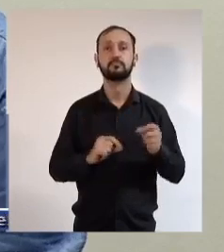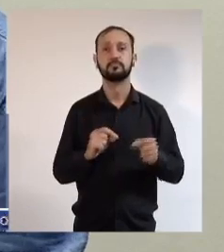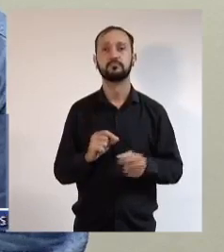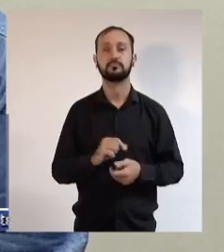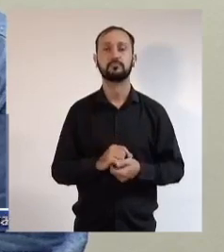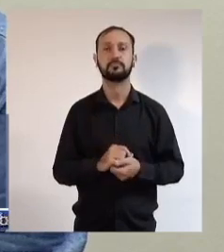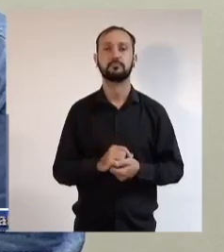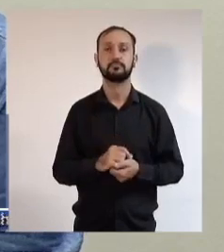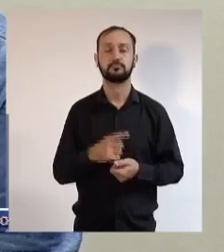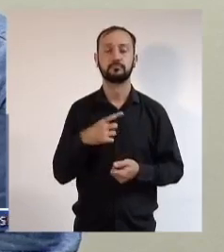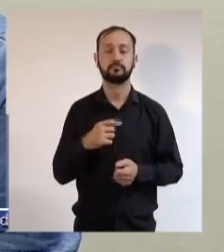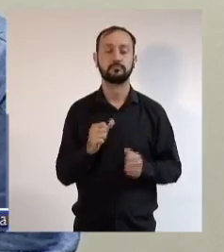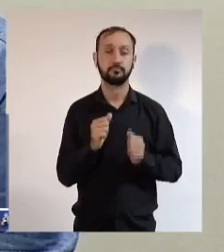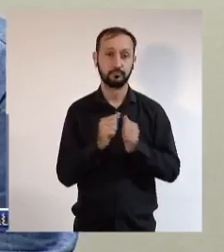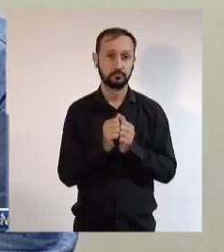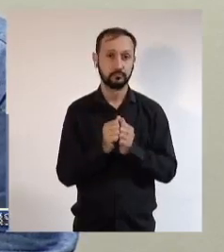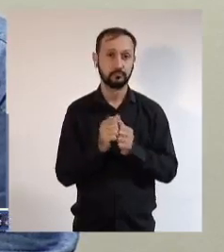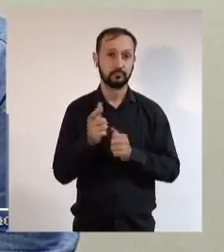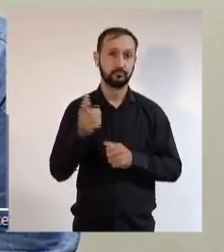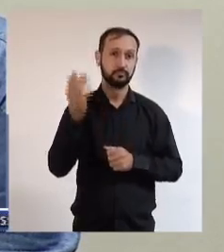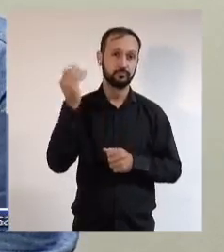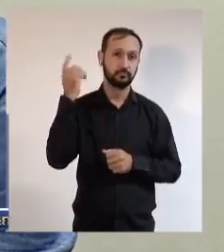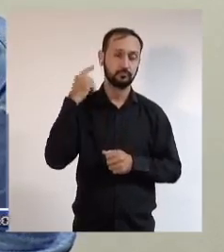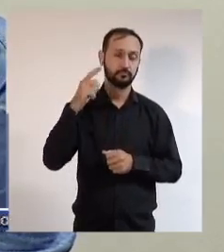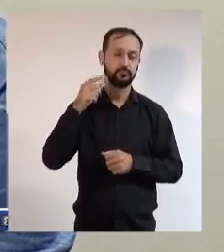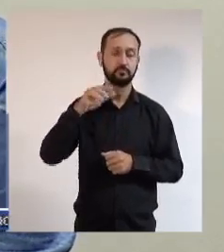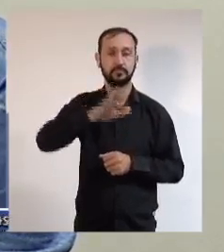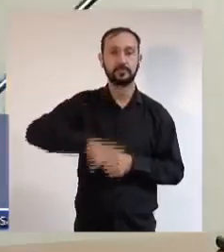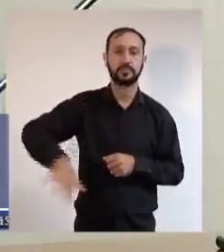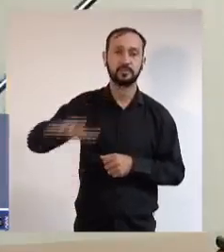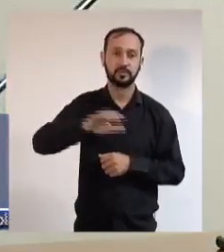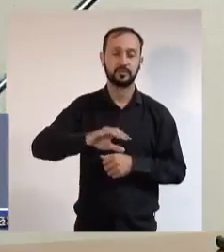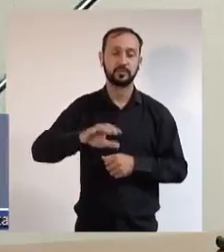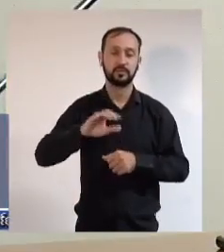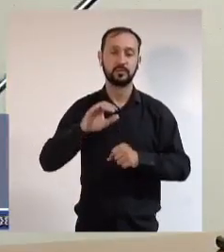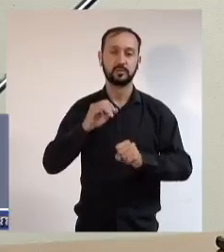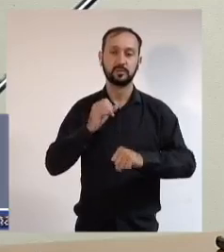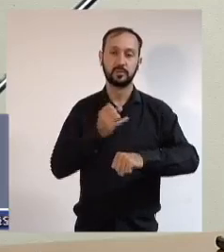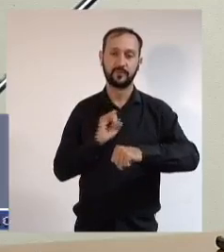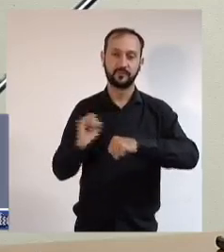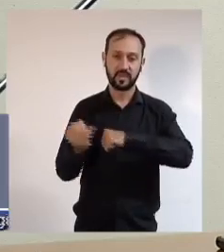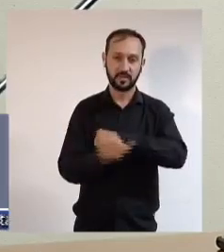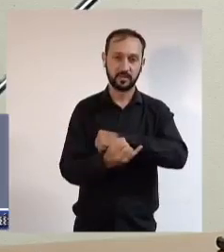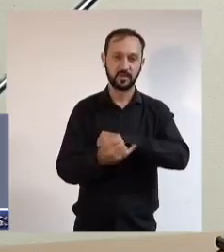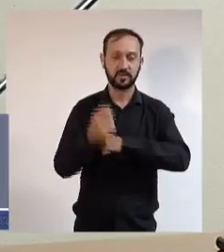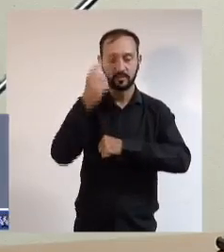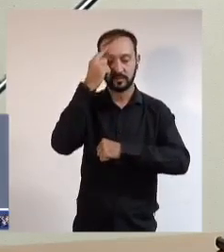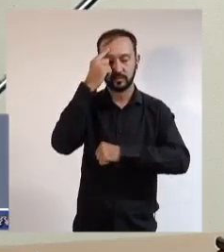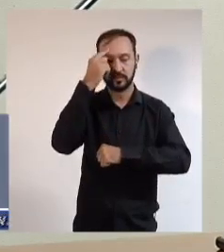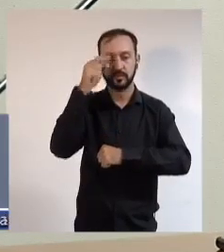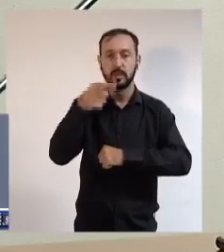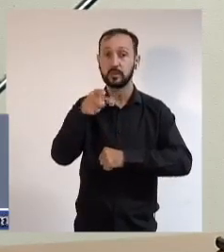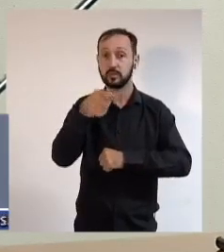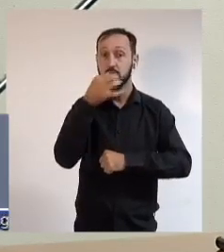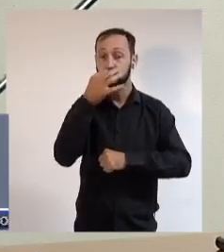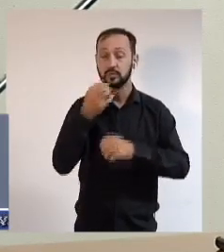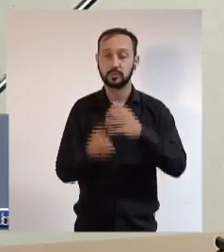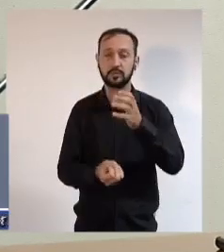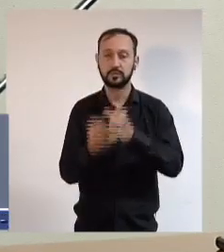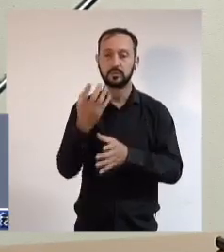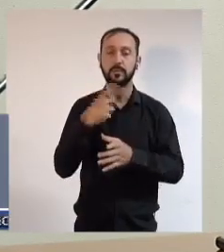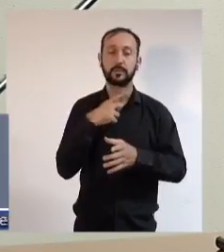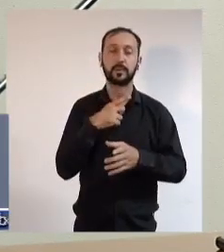com o senhor lado o quarto do iema quando da idéia da sujeira da sua sugestão para